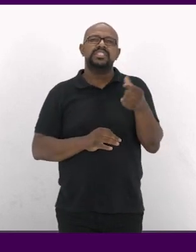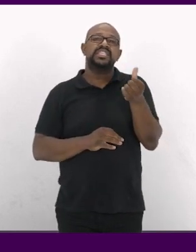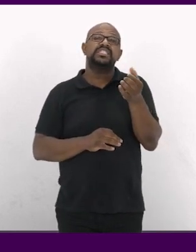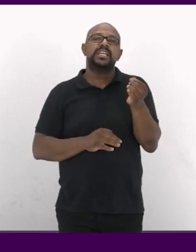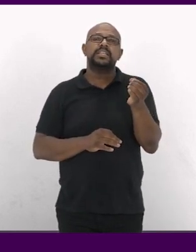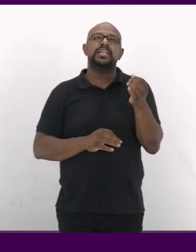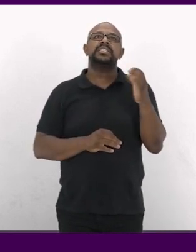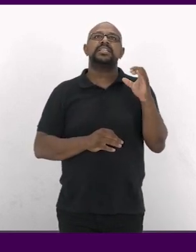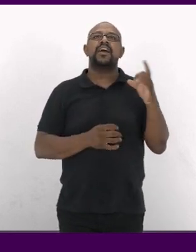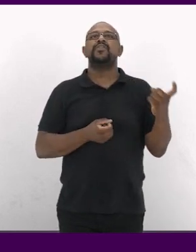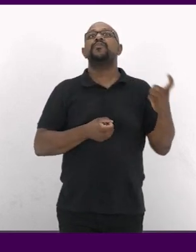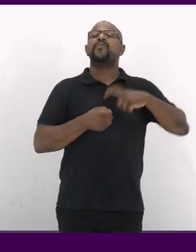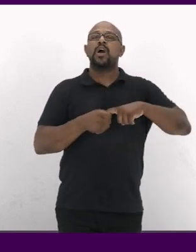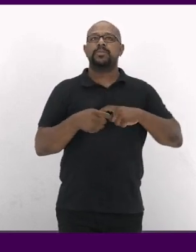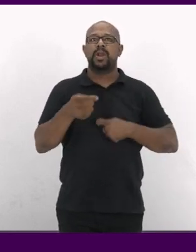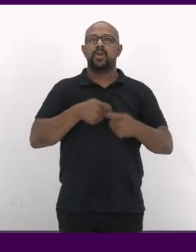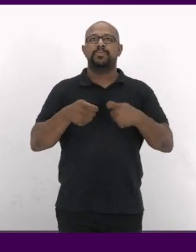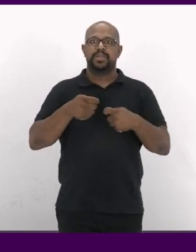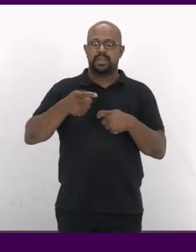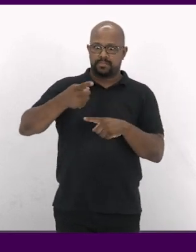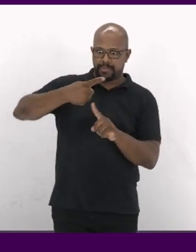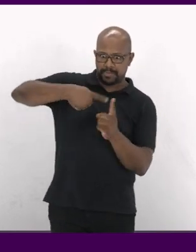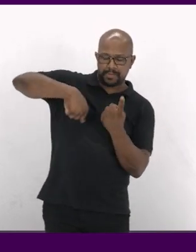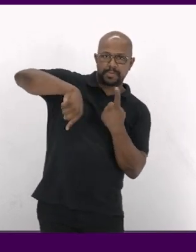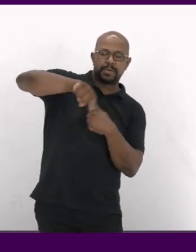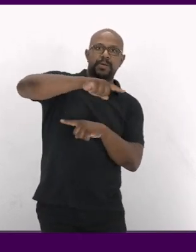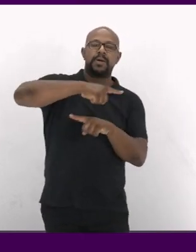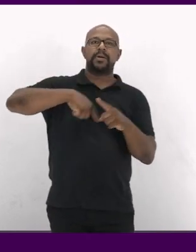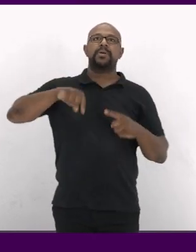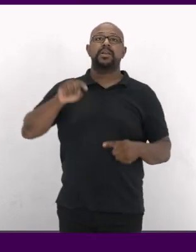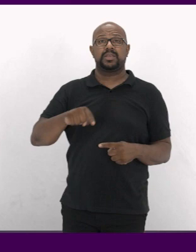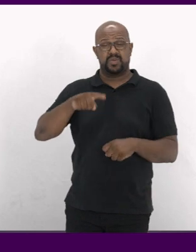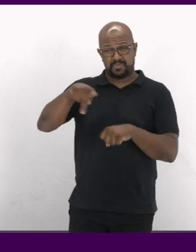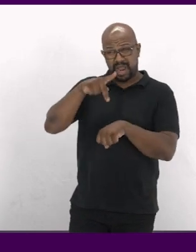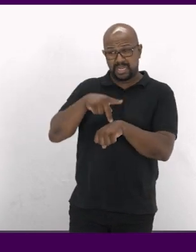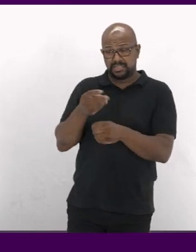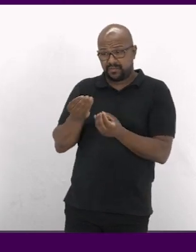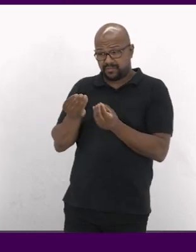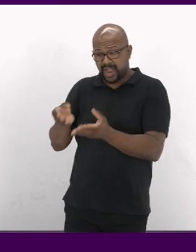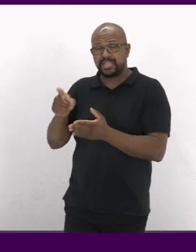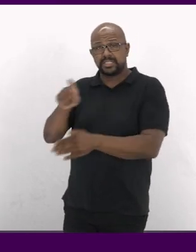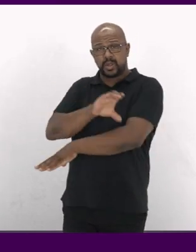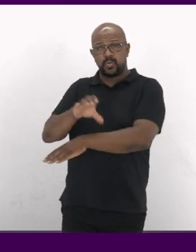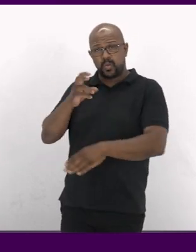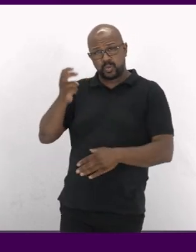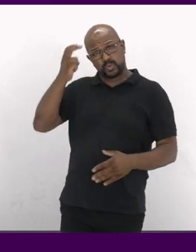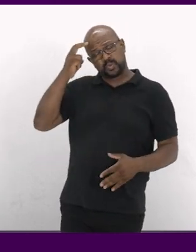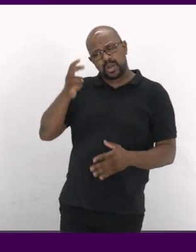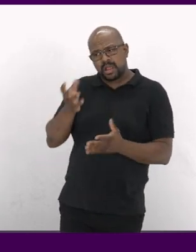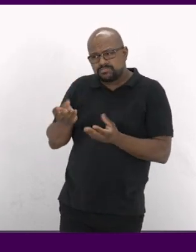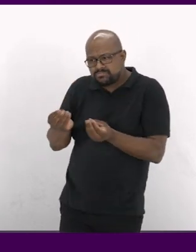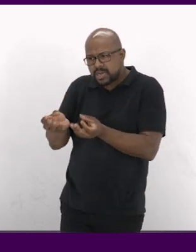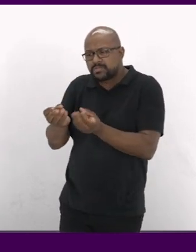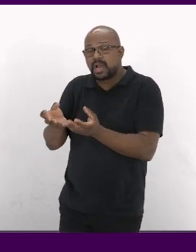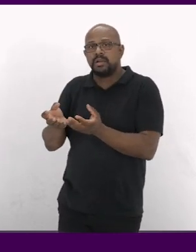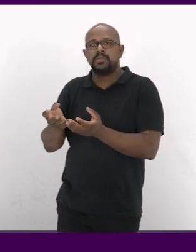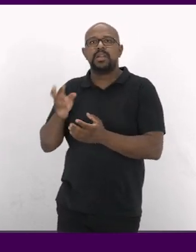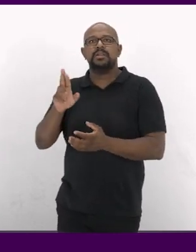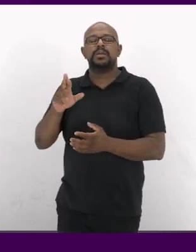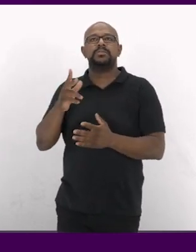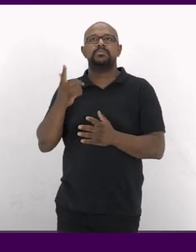R$1,60 retorna à economia brasileira. Ou seja, o investimento que o país faz em cultura por meio do incentivo